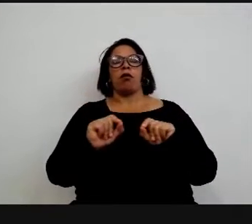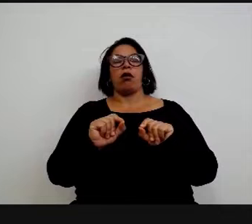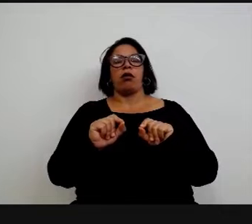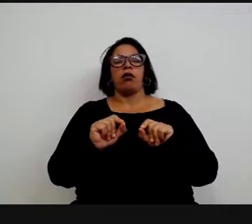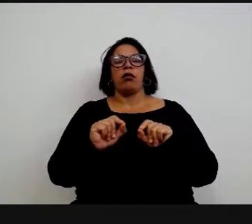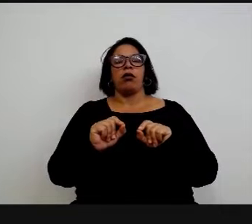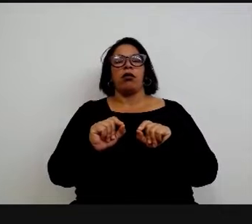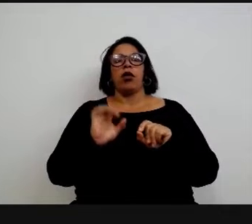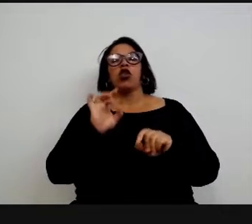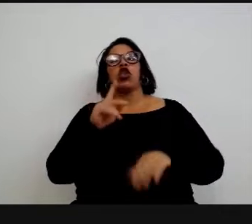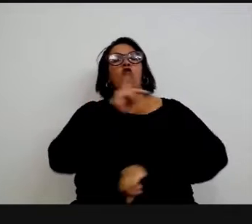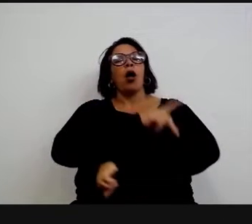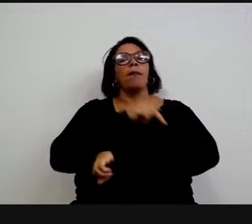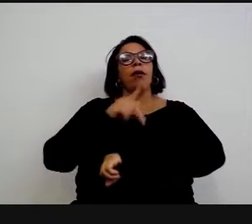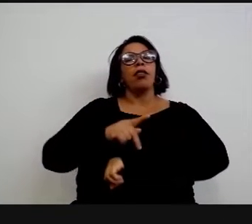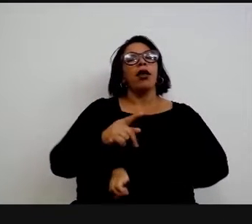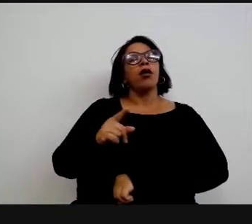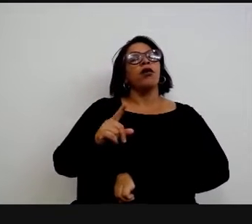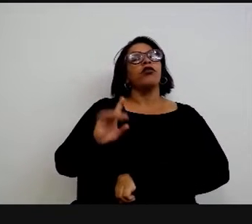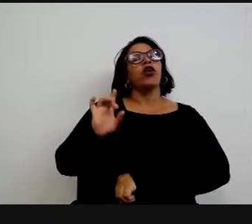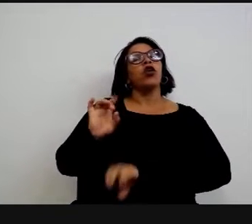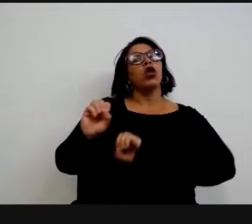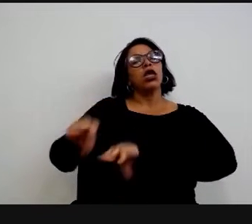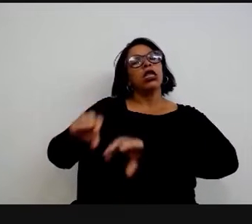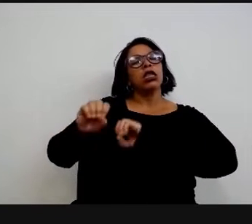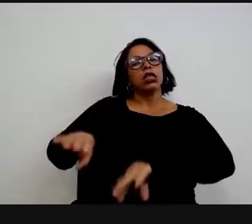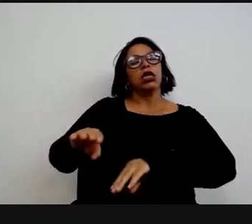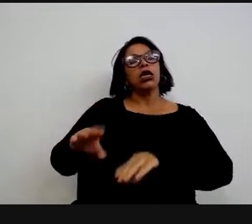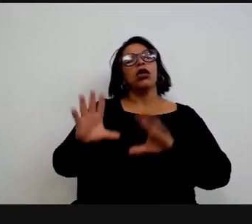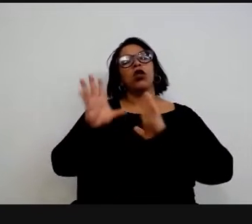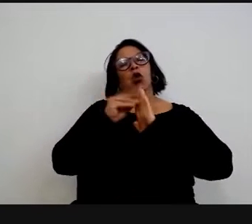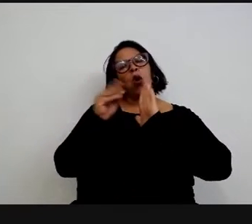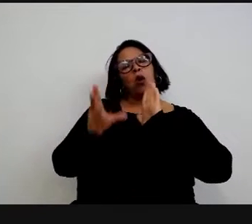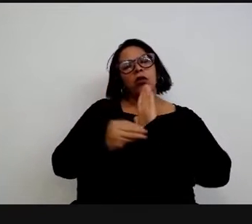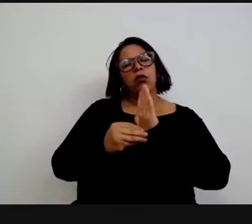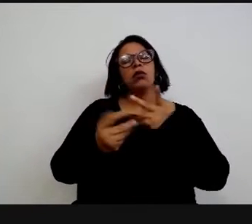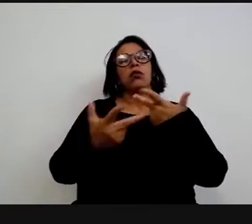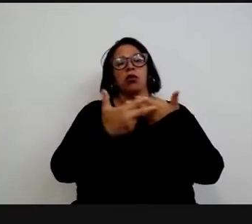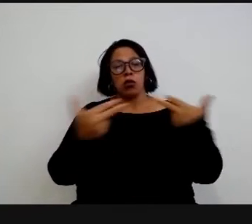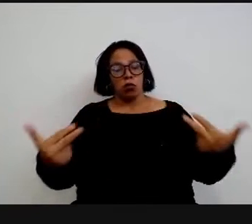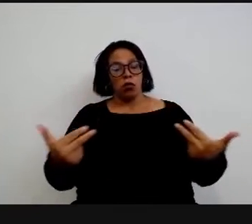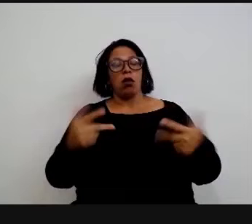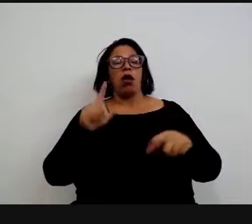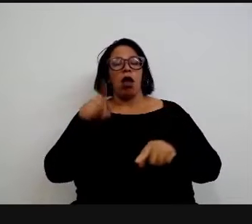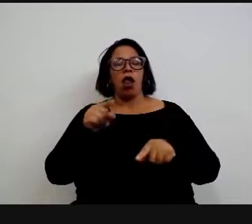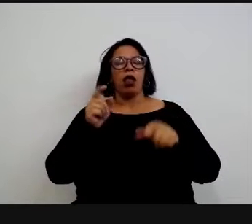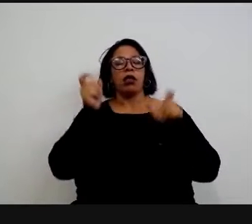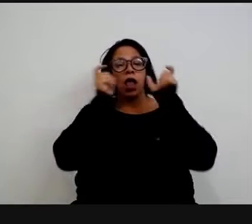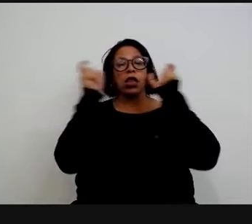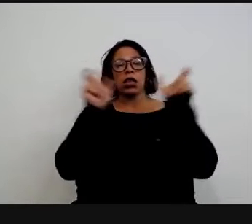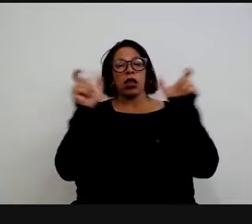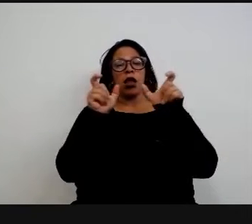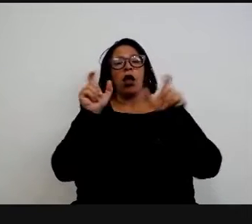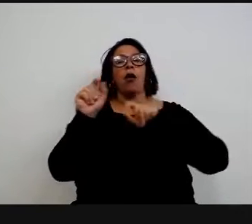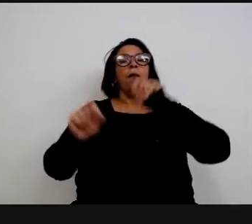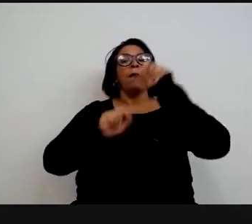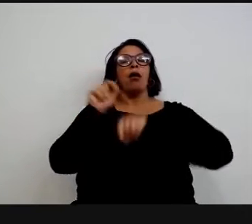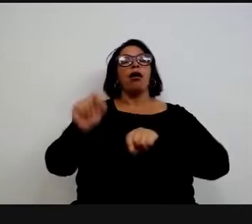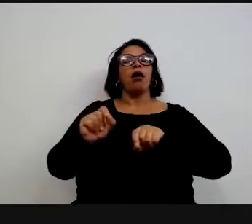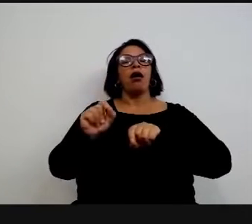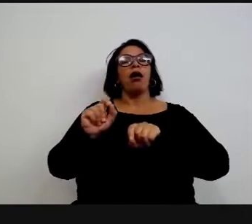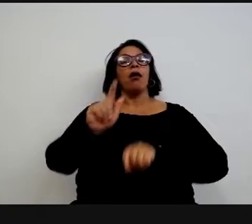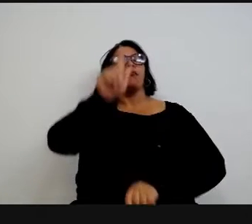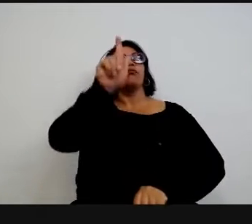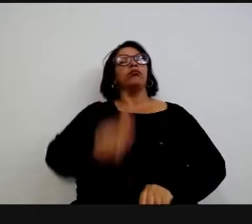apenas com a questão pedagógica, com a questão educacional, com os conteúdos. Elas despertaram para a questão